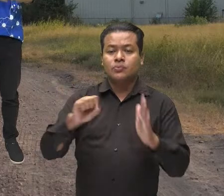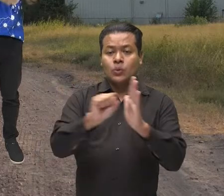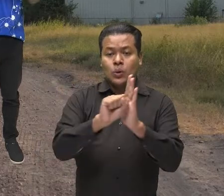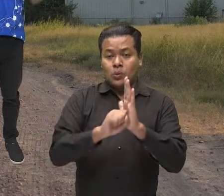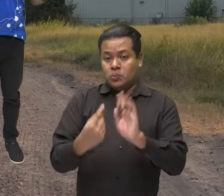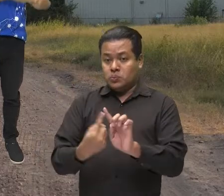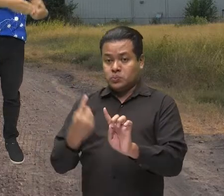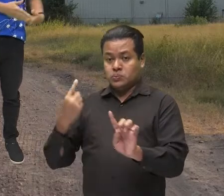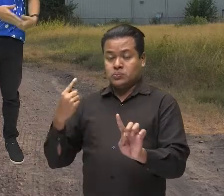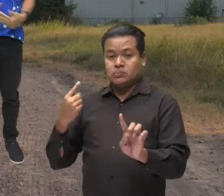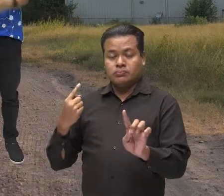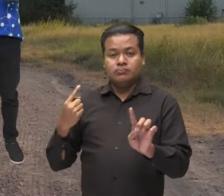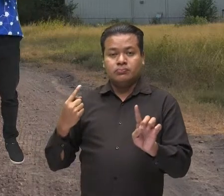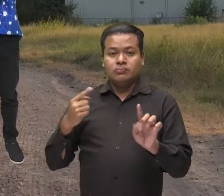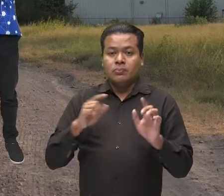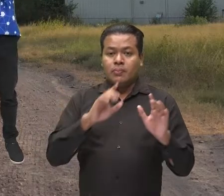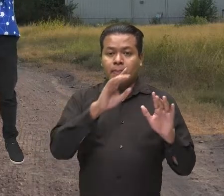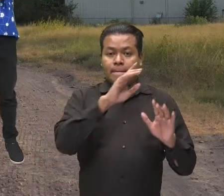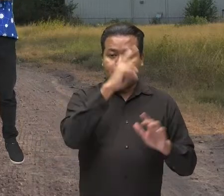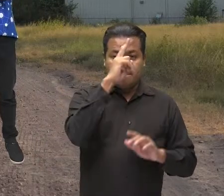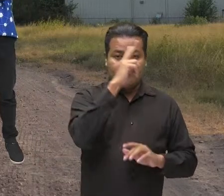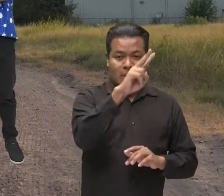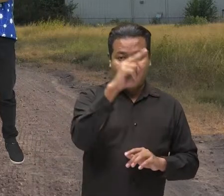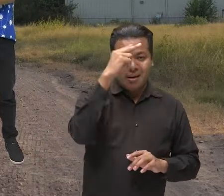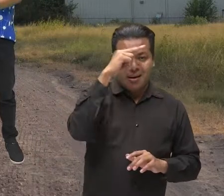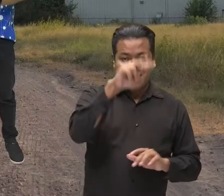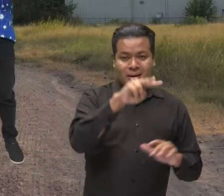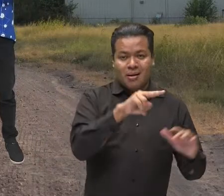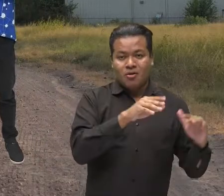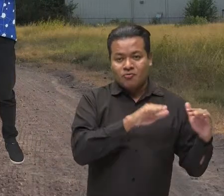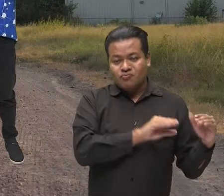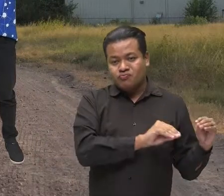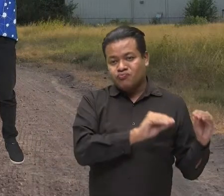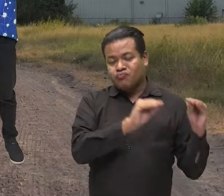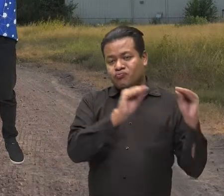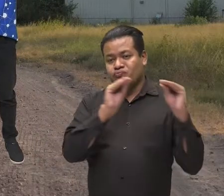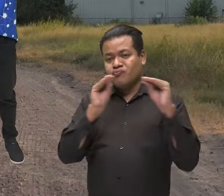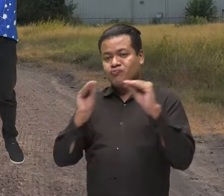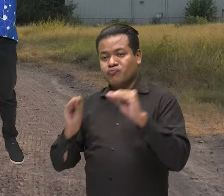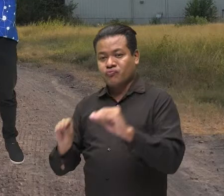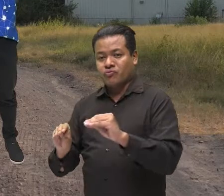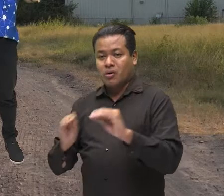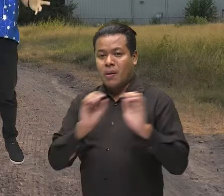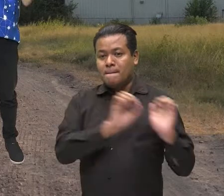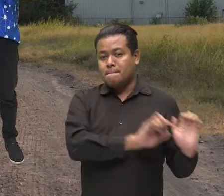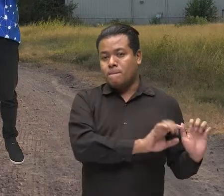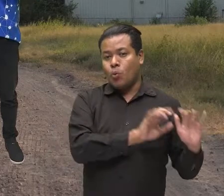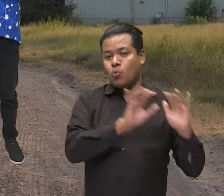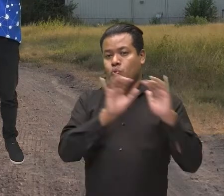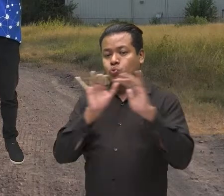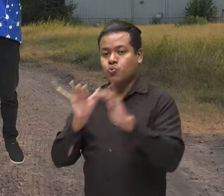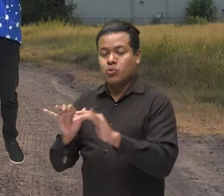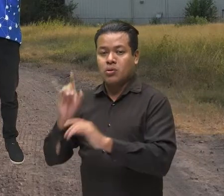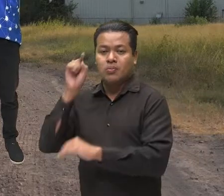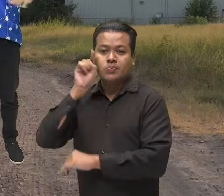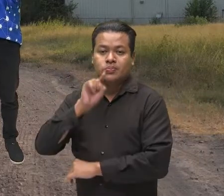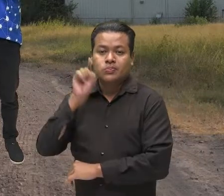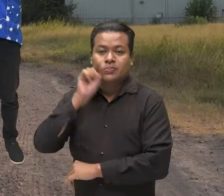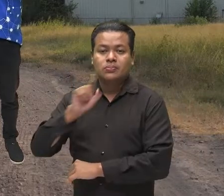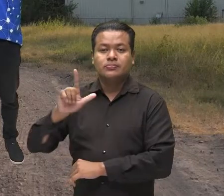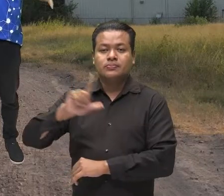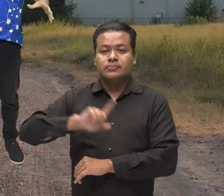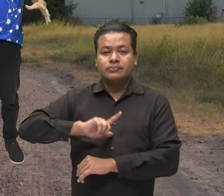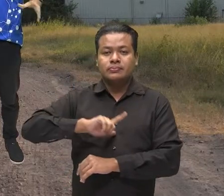principalmente, que muitas pessoas do México vão para os Estados Unidos e você tem uma grande quantidade de